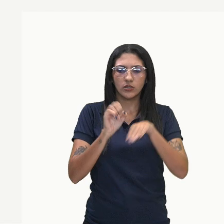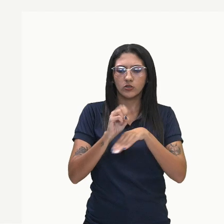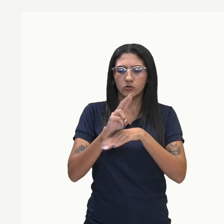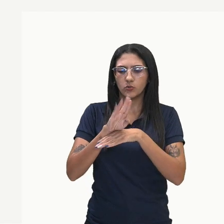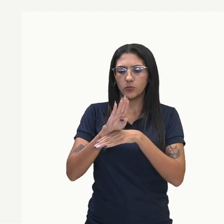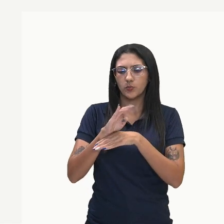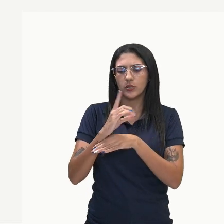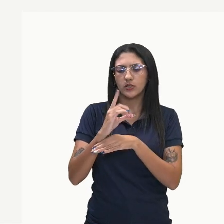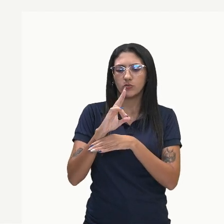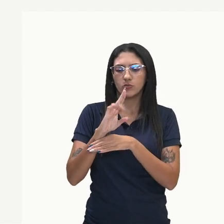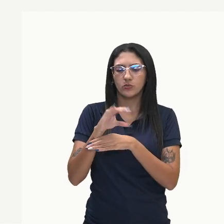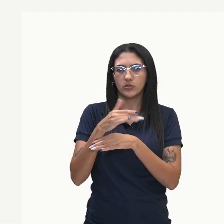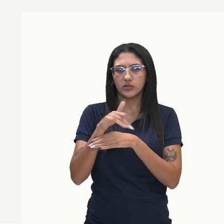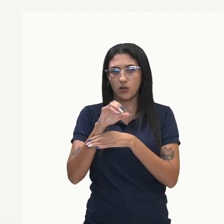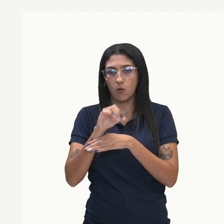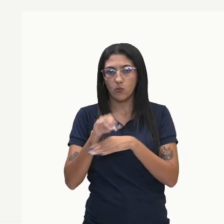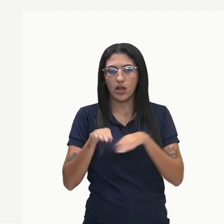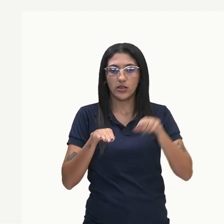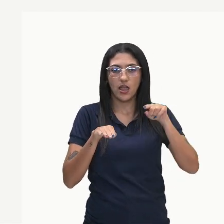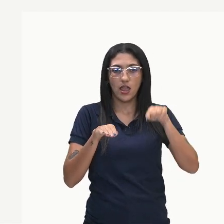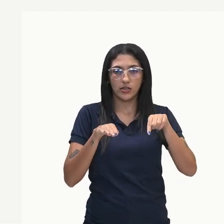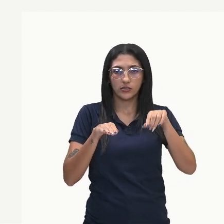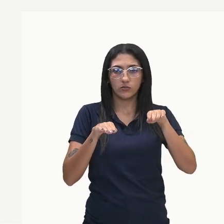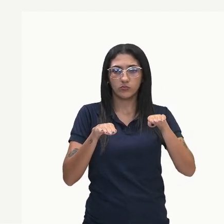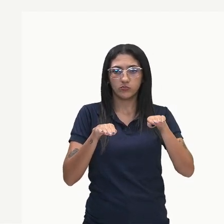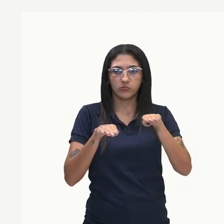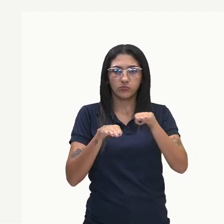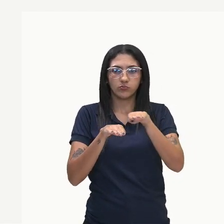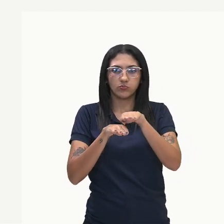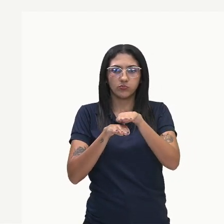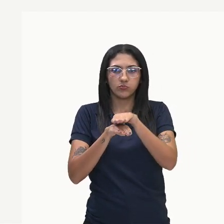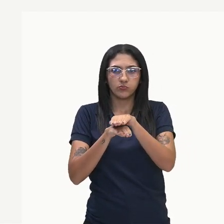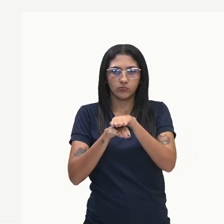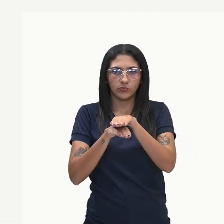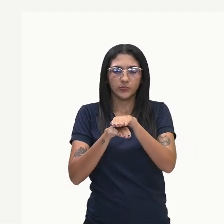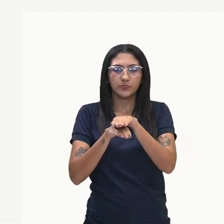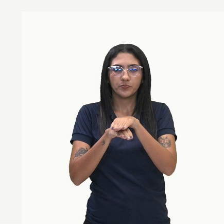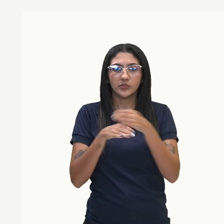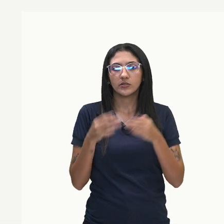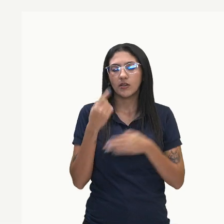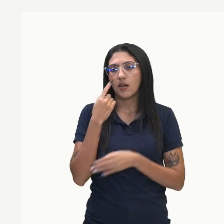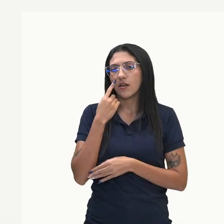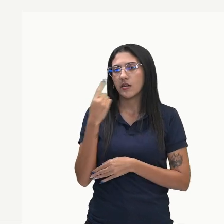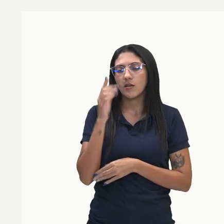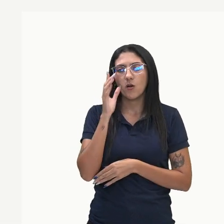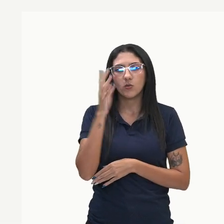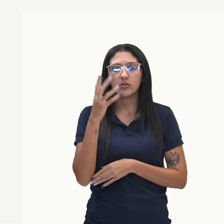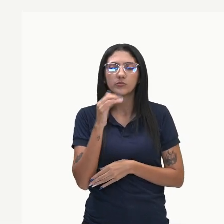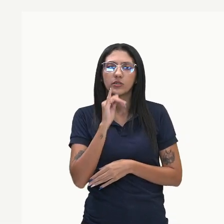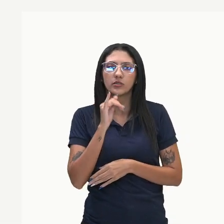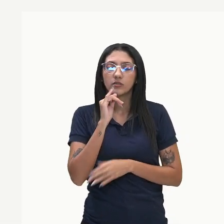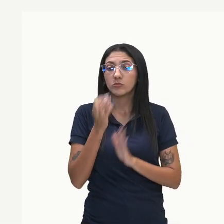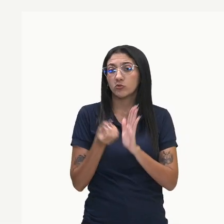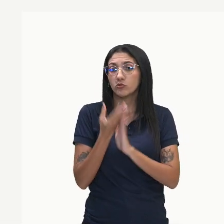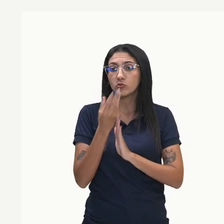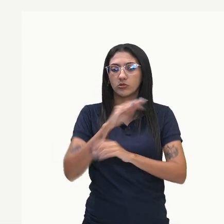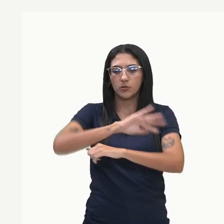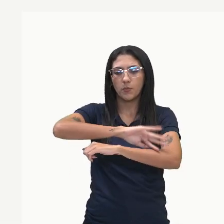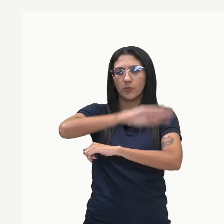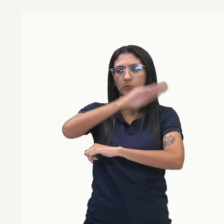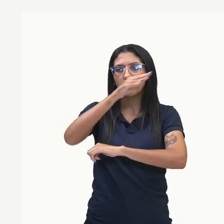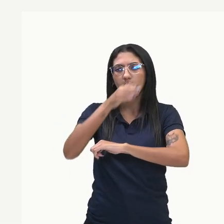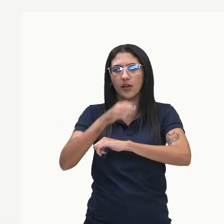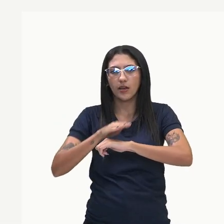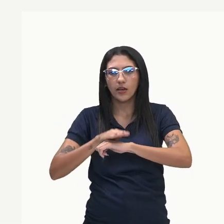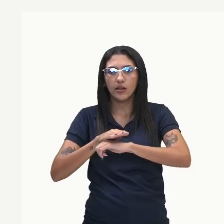subdução. E a outra vai subindo, né? Então, aqui podem formar, por exemplo, montanhas, pode